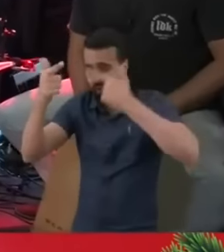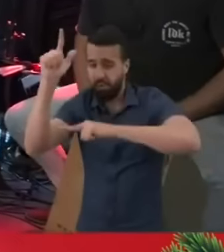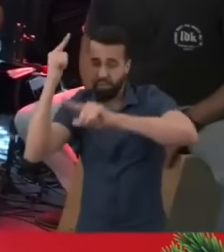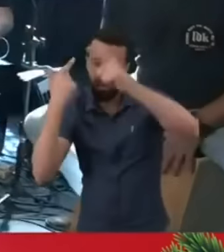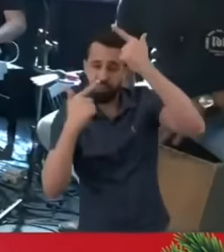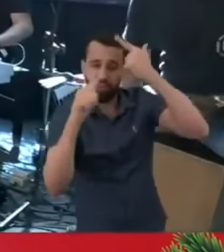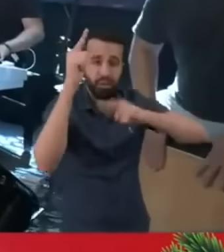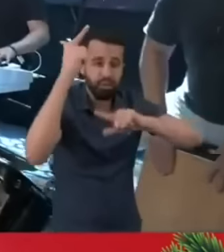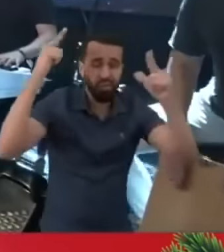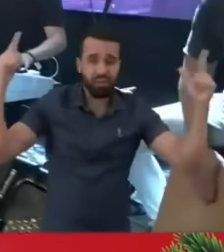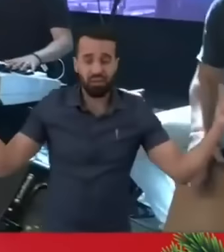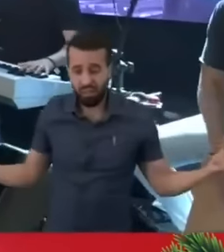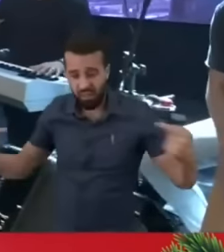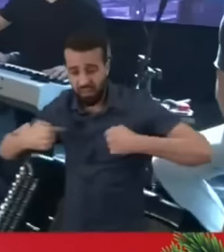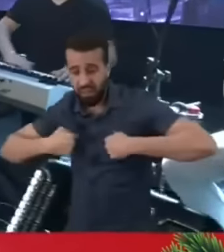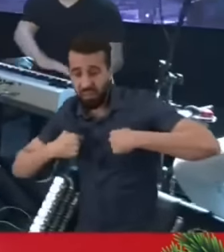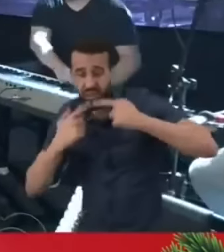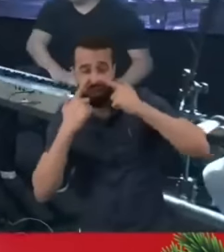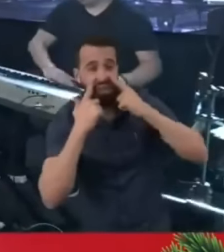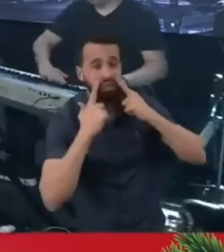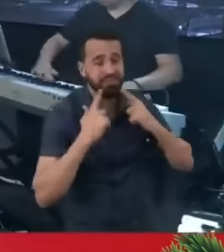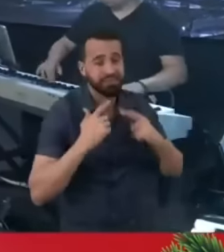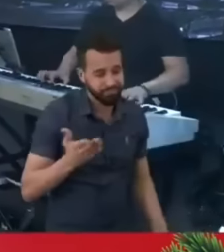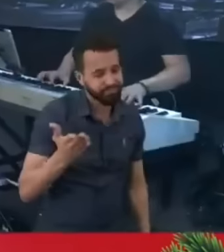Eu choro o quê? Eu choro o quê?